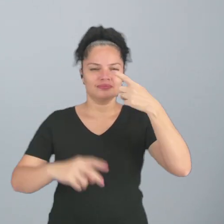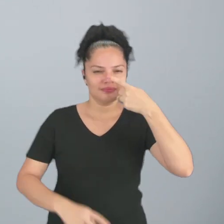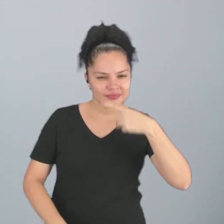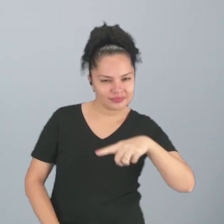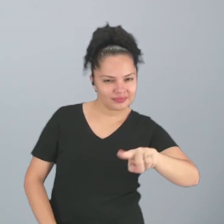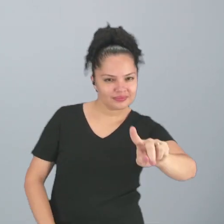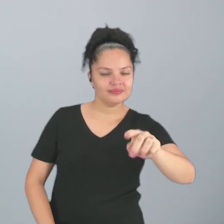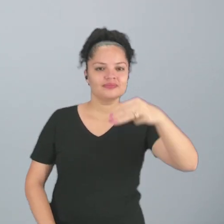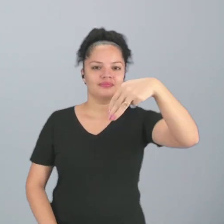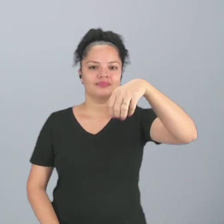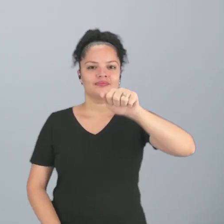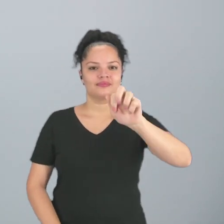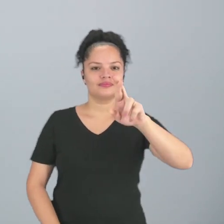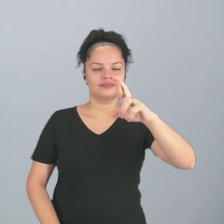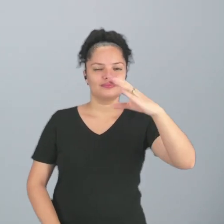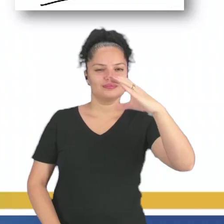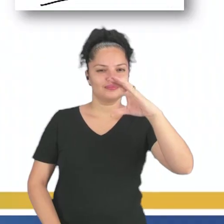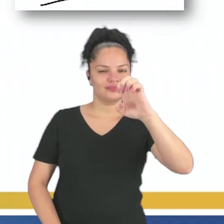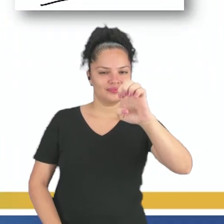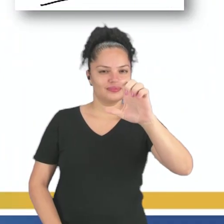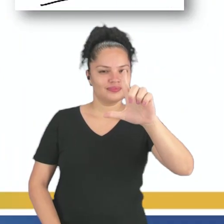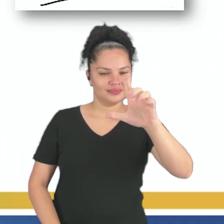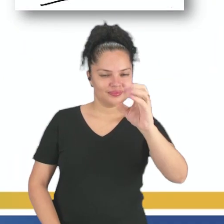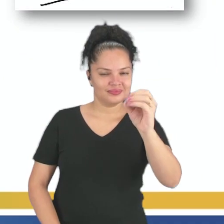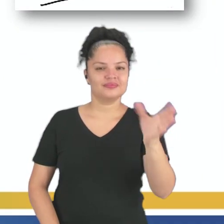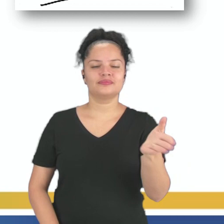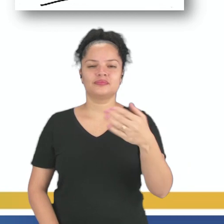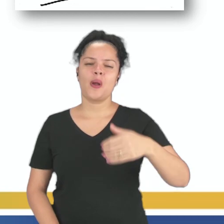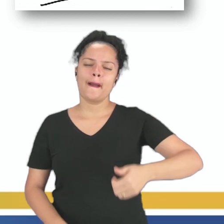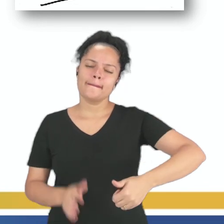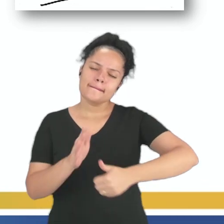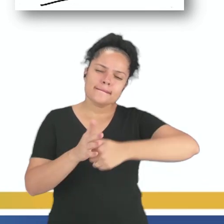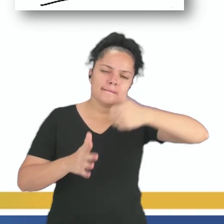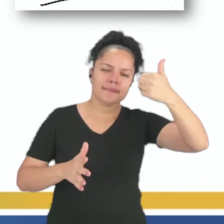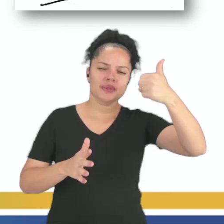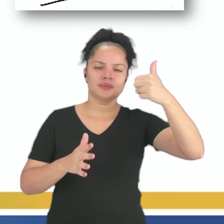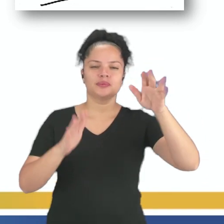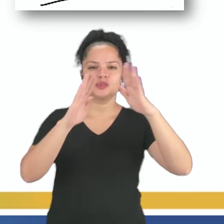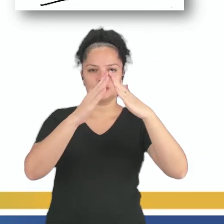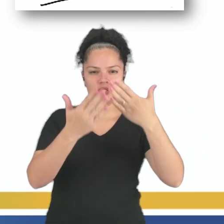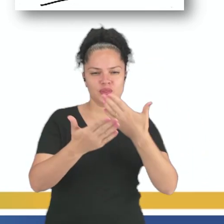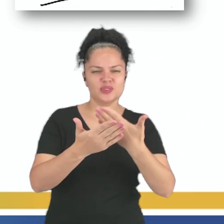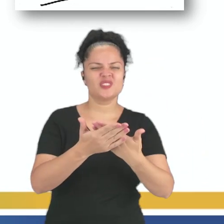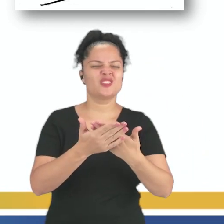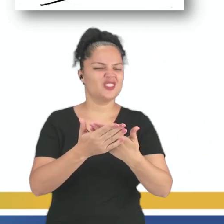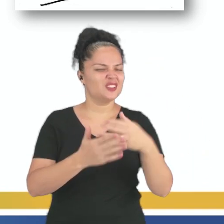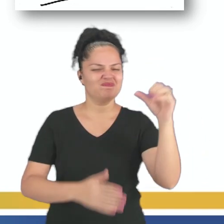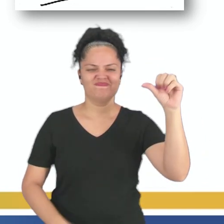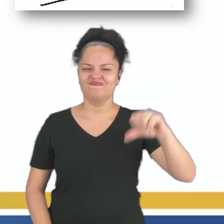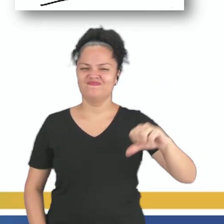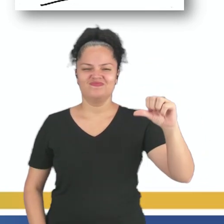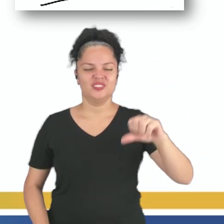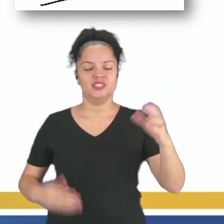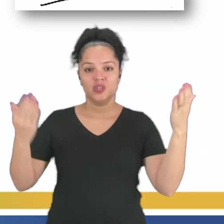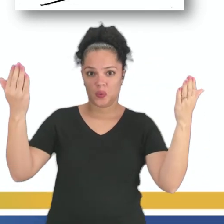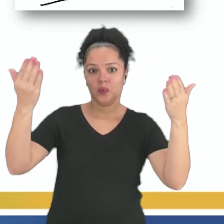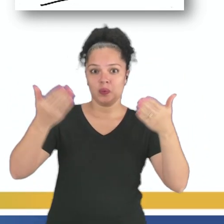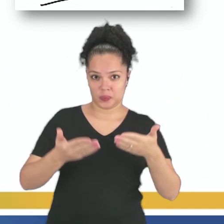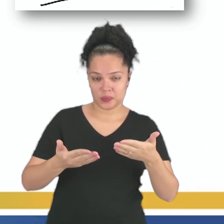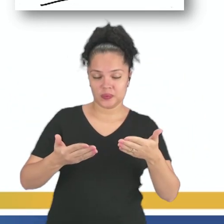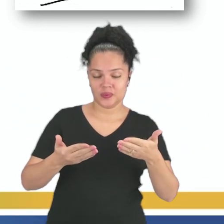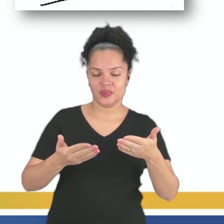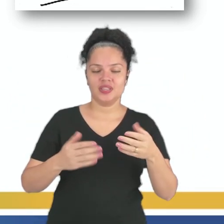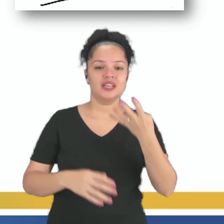Marcelo Coelho. Diz assim: meu primeiro dia na escola foi bem ruim. Hoje em dia,